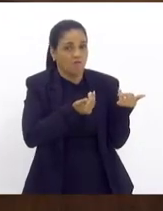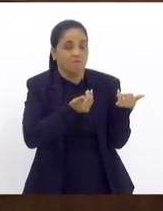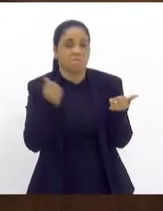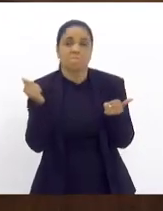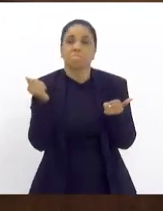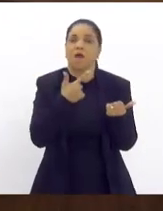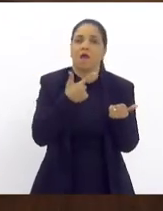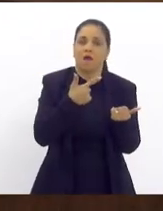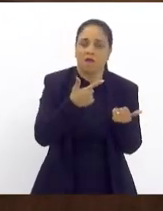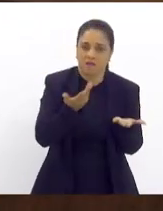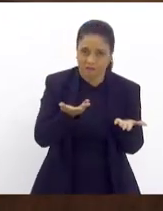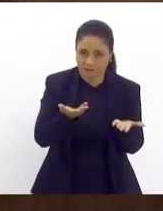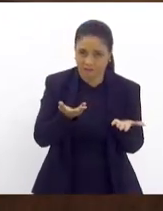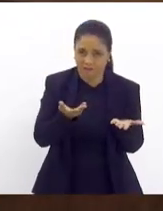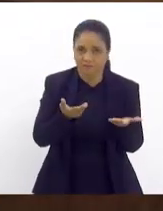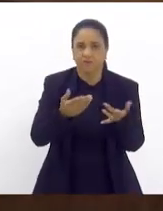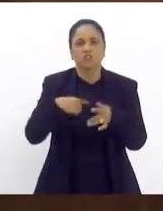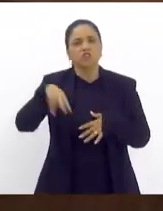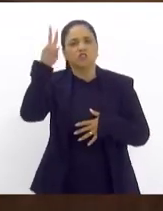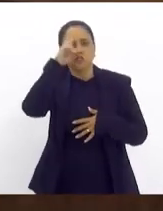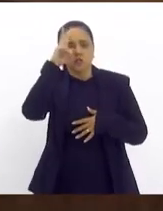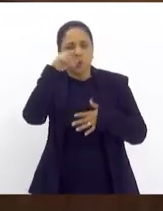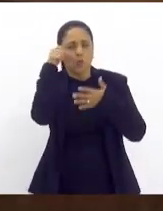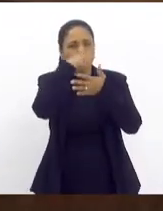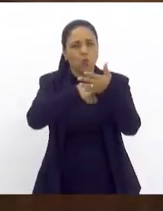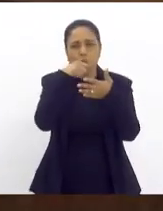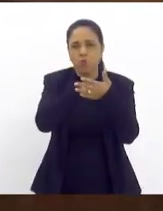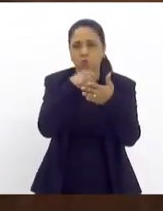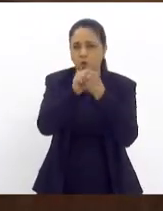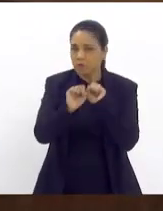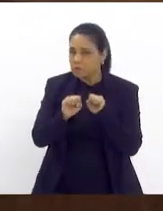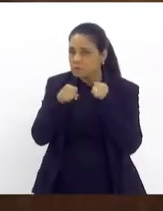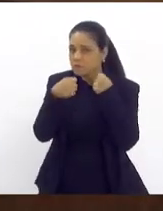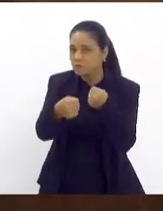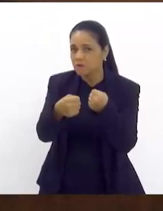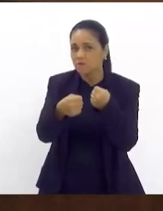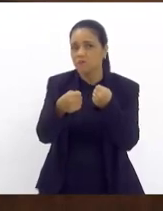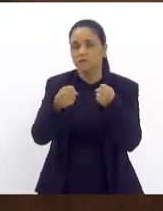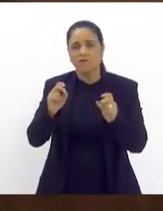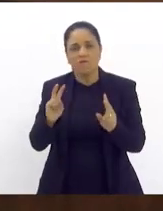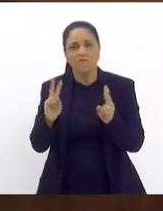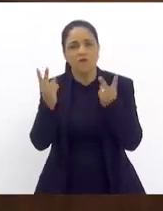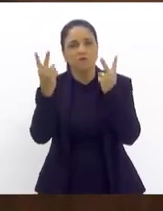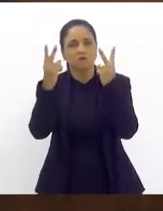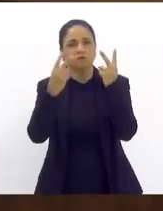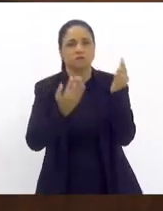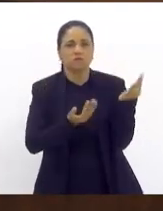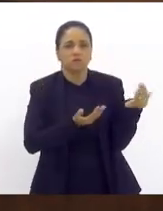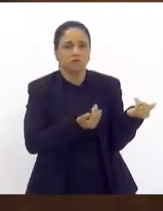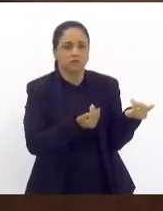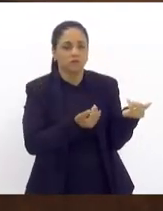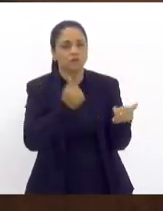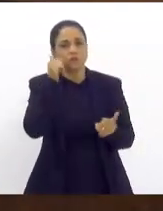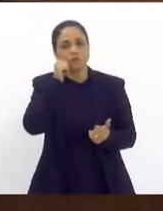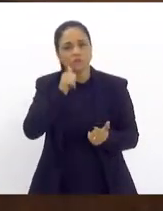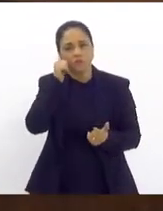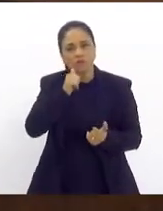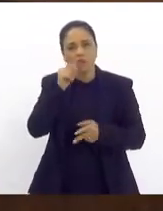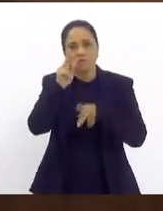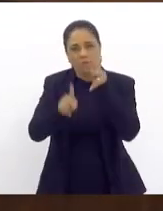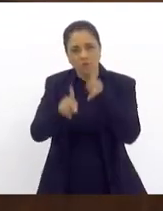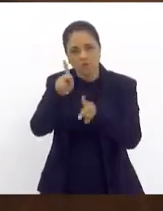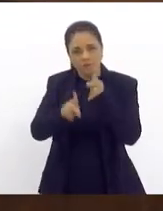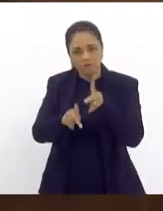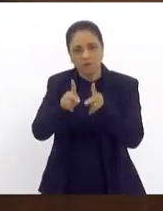uma mulher que tem o histórico de luta em defesa da valorização da Juventude das mulheres da população